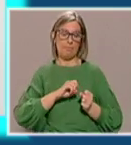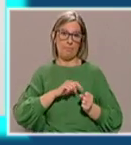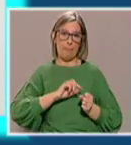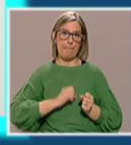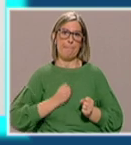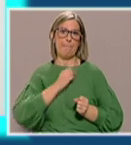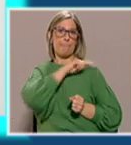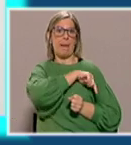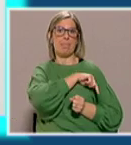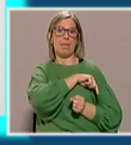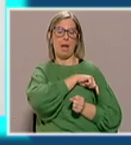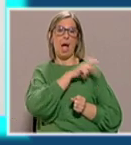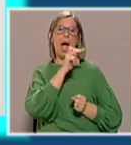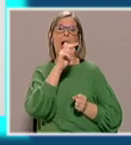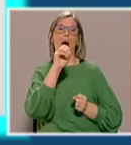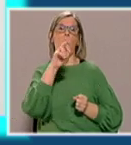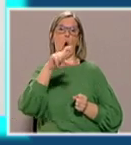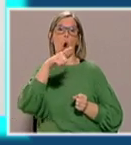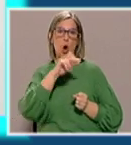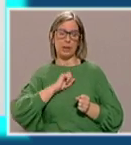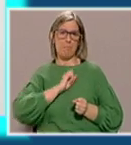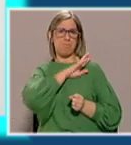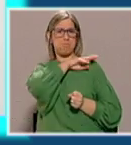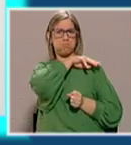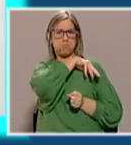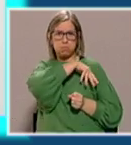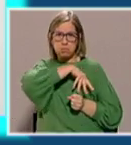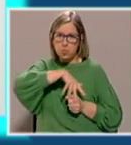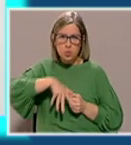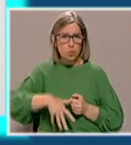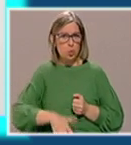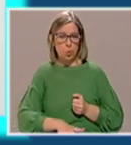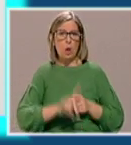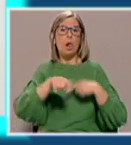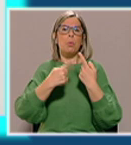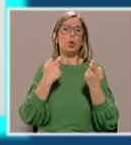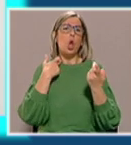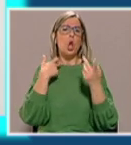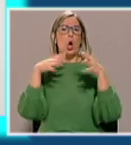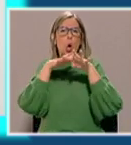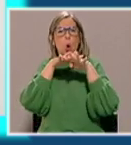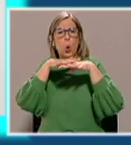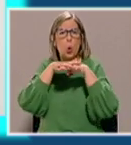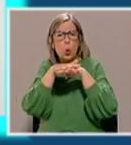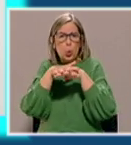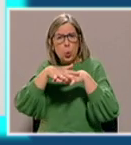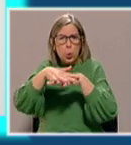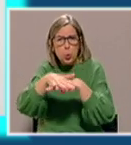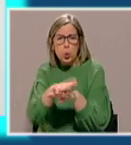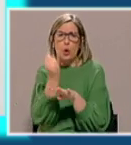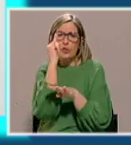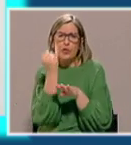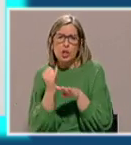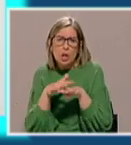Esta ramifica-se em vasos cada vez mais pequenos, desde artérias, arteríolas, até constituir redes